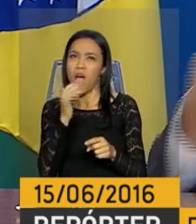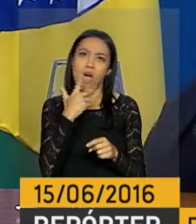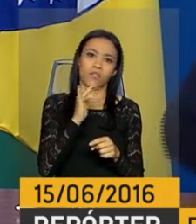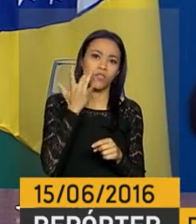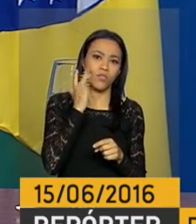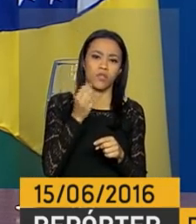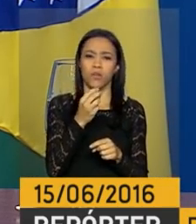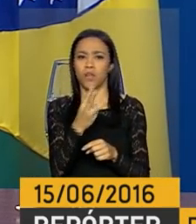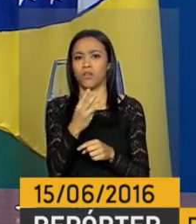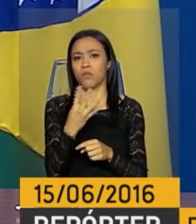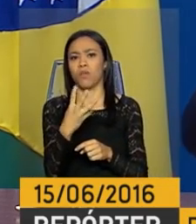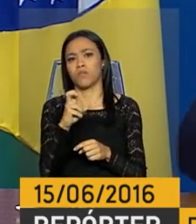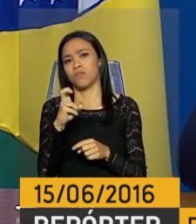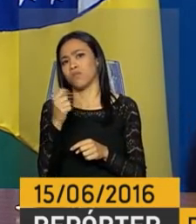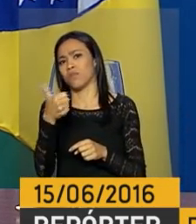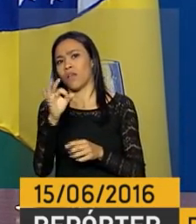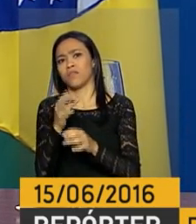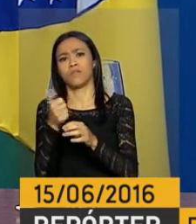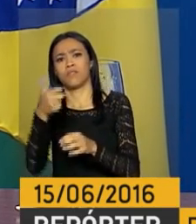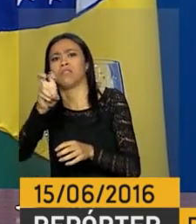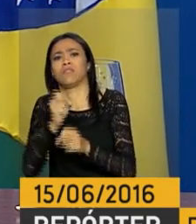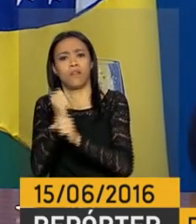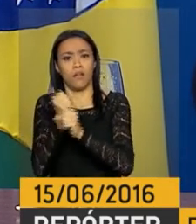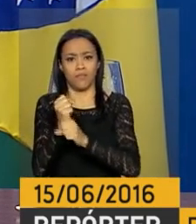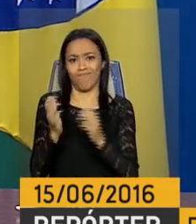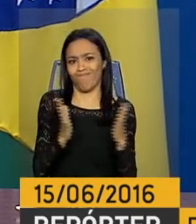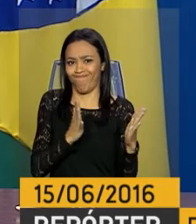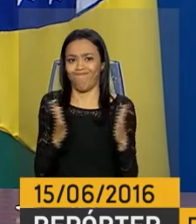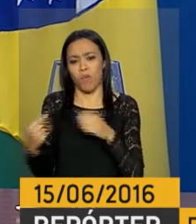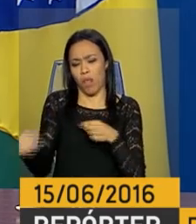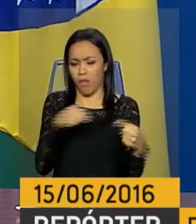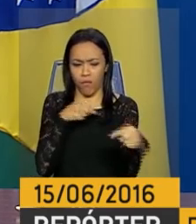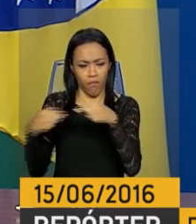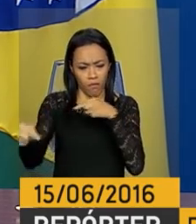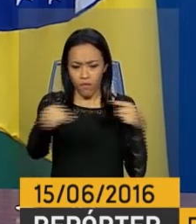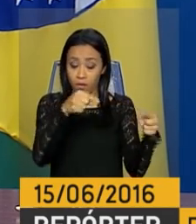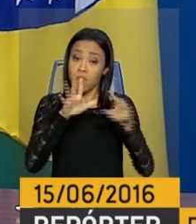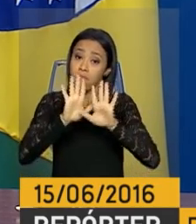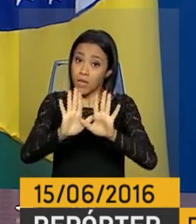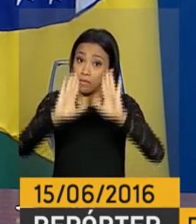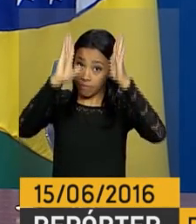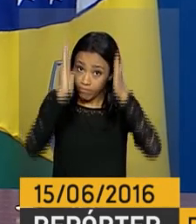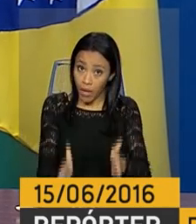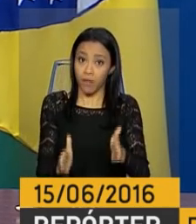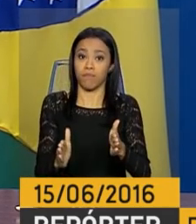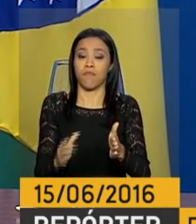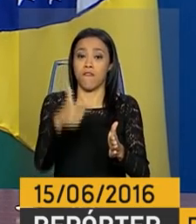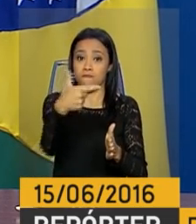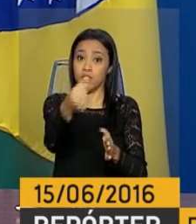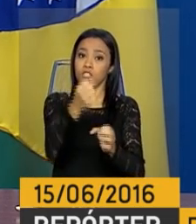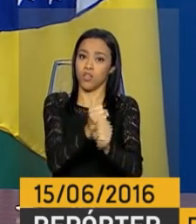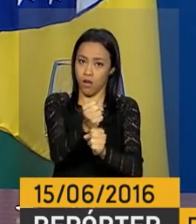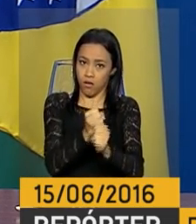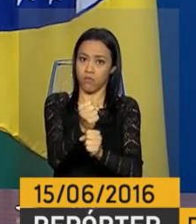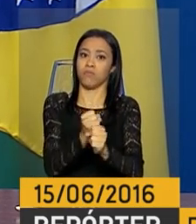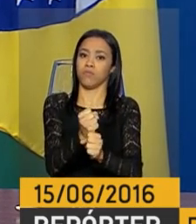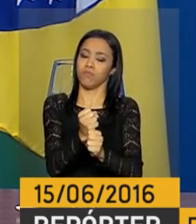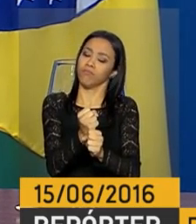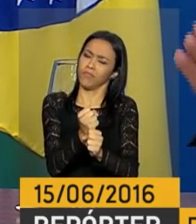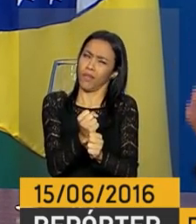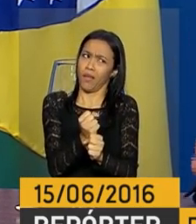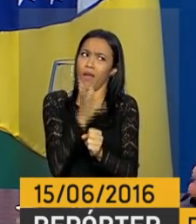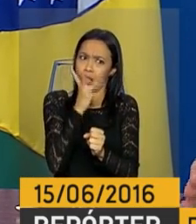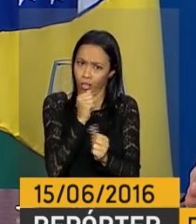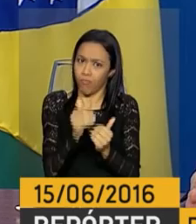4 anos, 5 anos, 10, 15 anos. Então, concluímos que a fixação do prazo de 20 anos é um prazo suficientemente